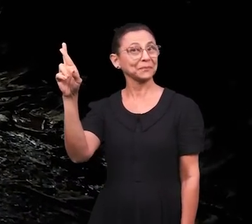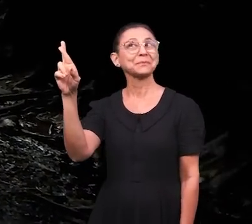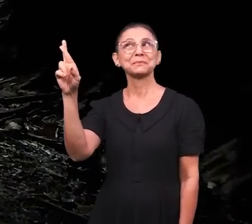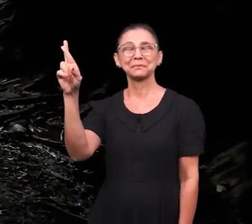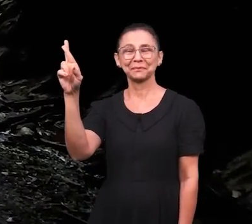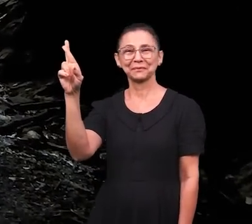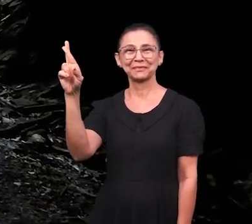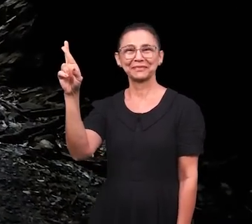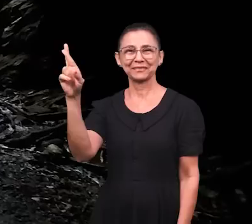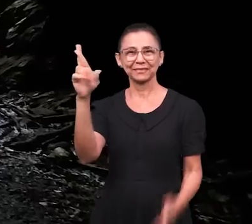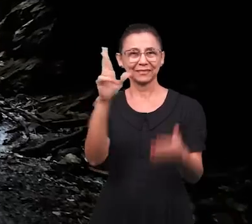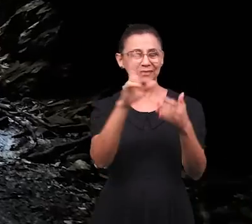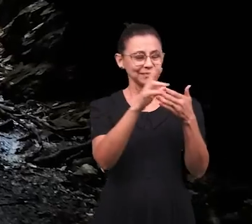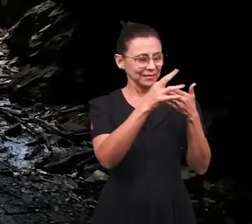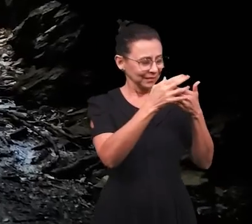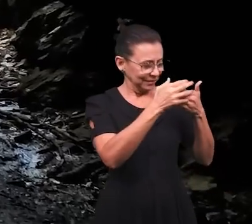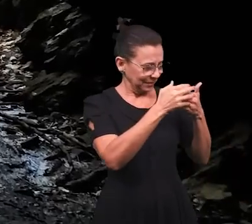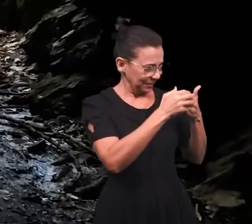Senhor.